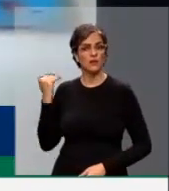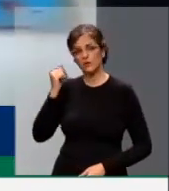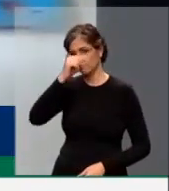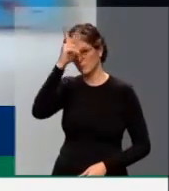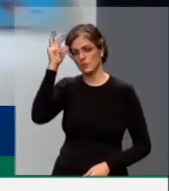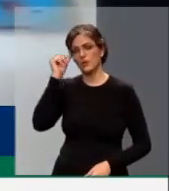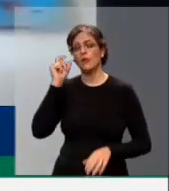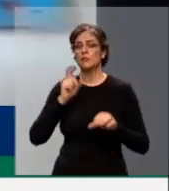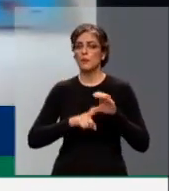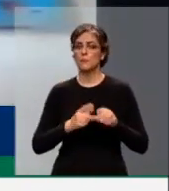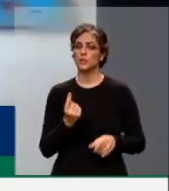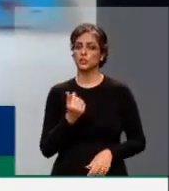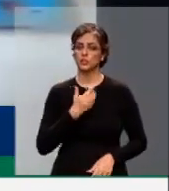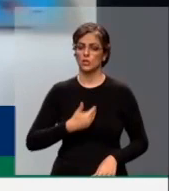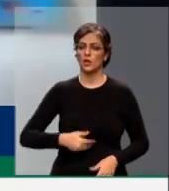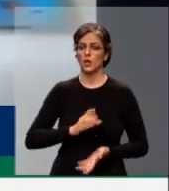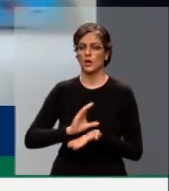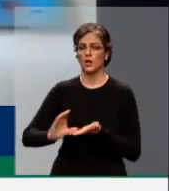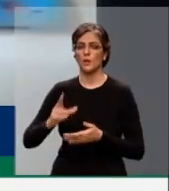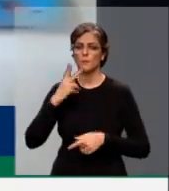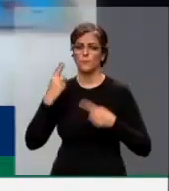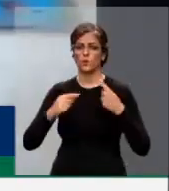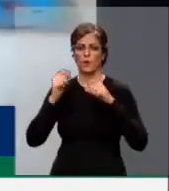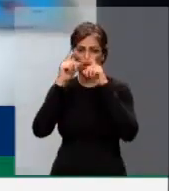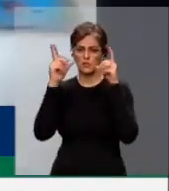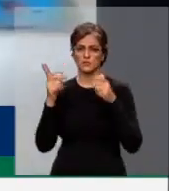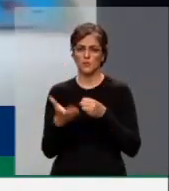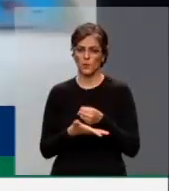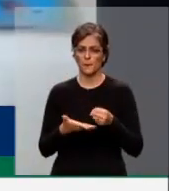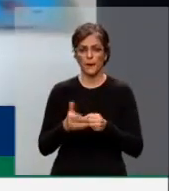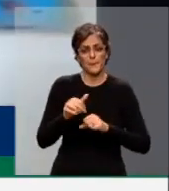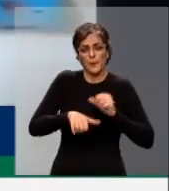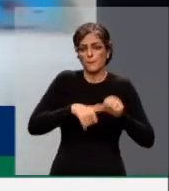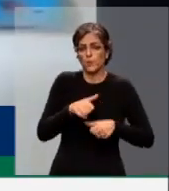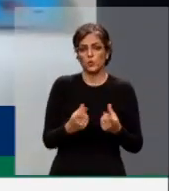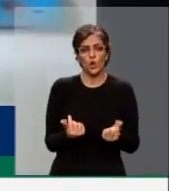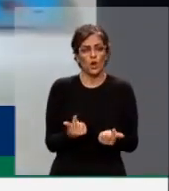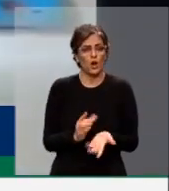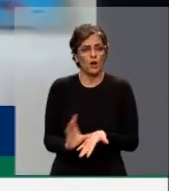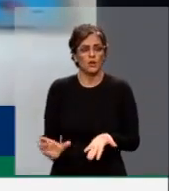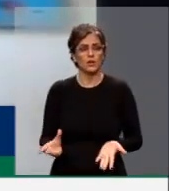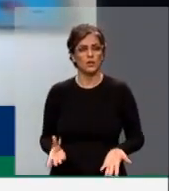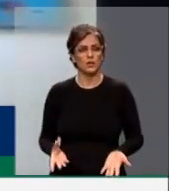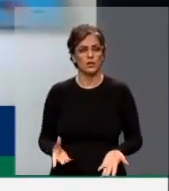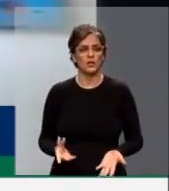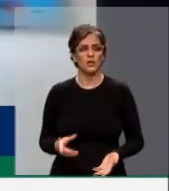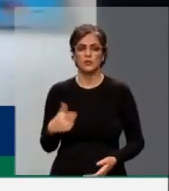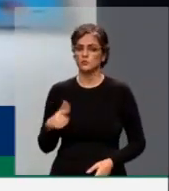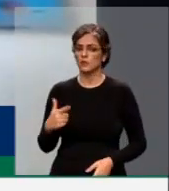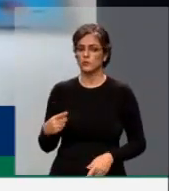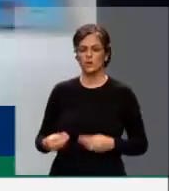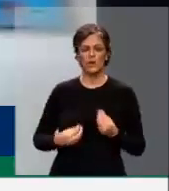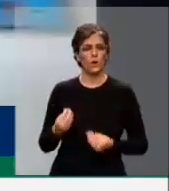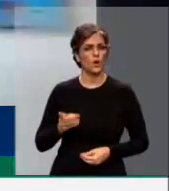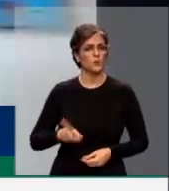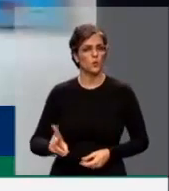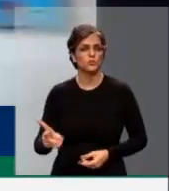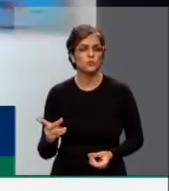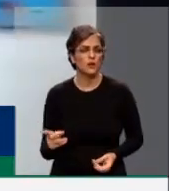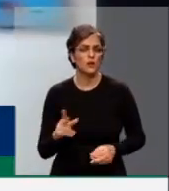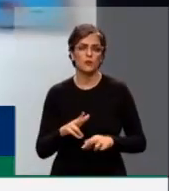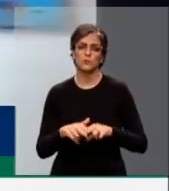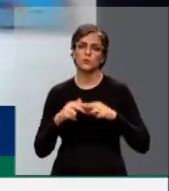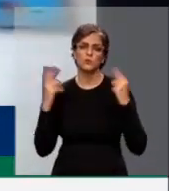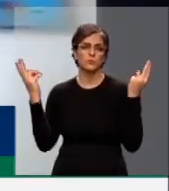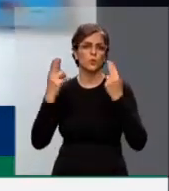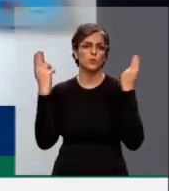repasse financeiro da política de atenção básica, que foi mudada a forma de financiamento, né, que não tem essas condições, estão totalmente